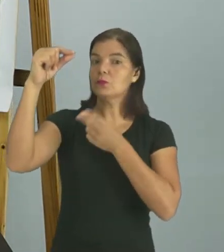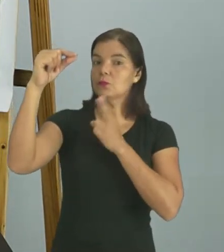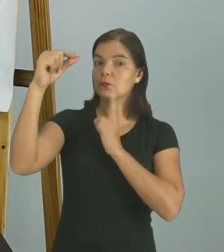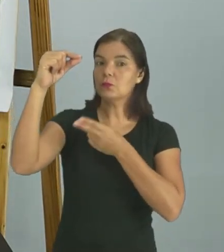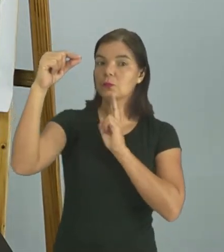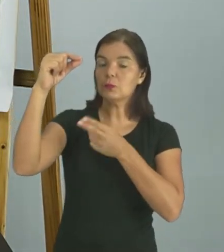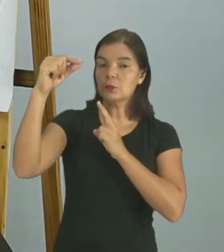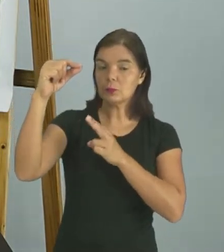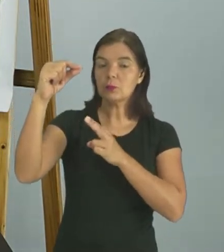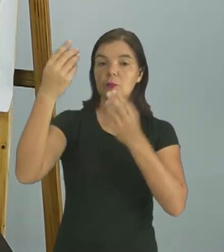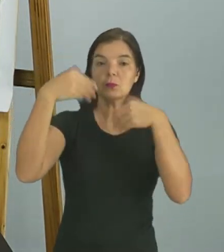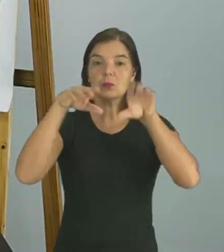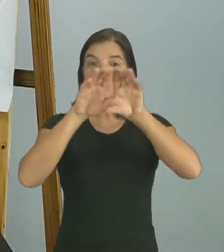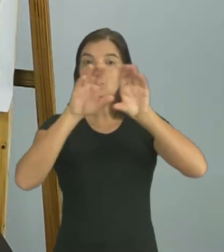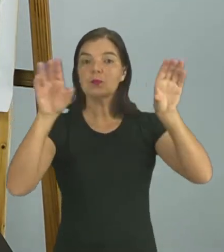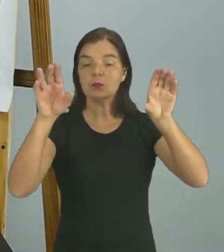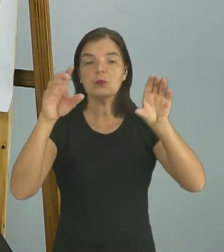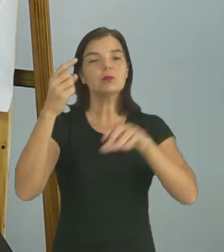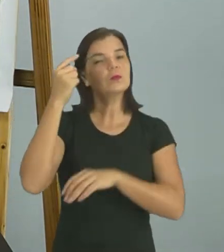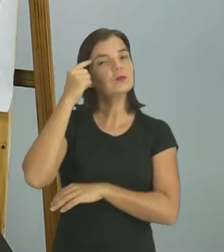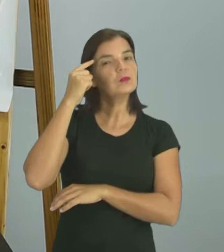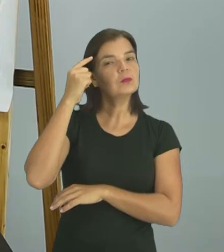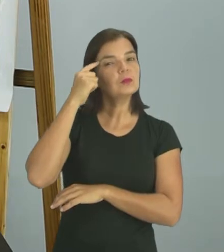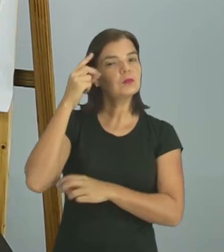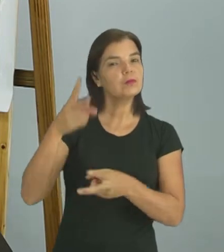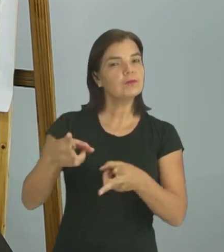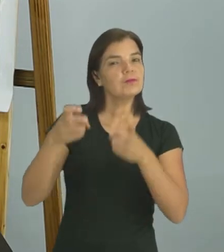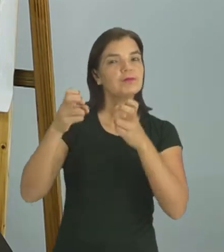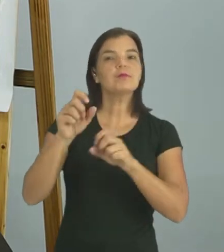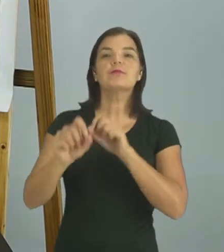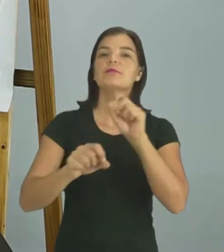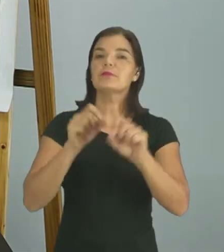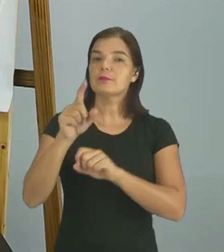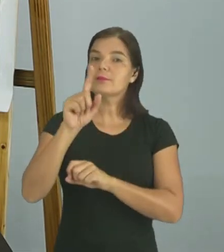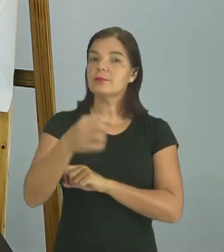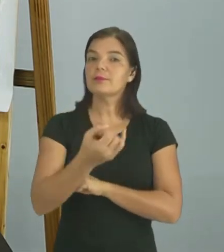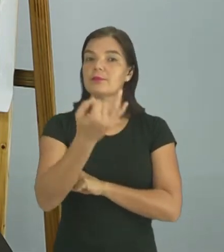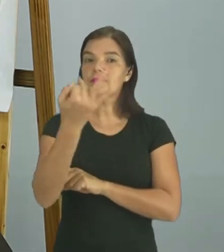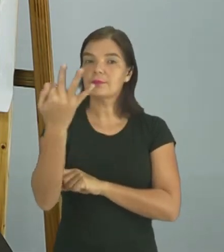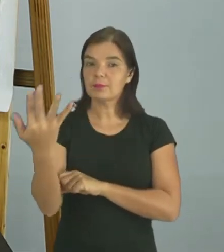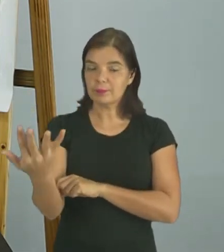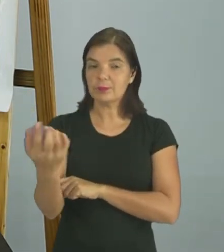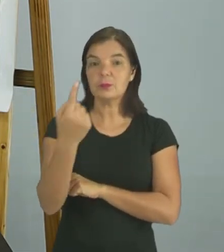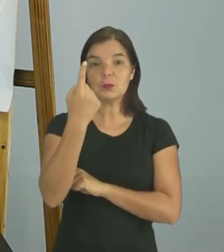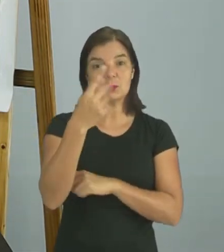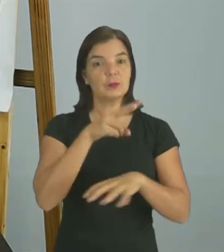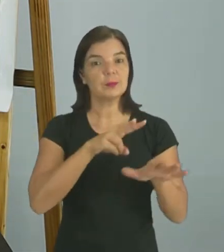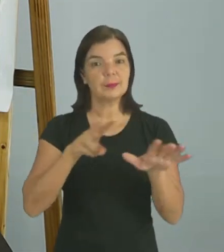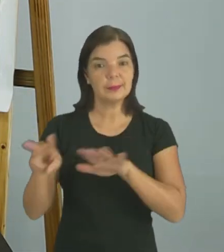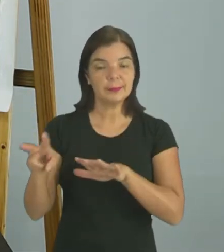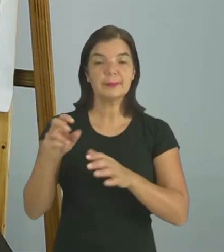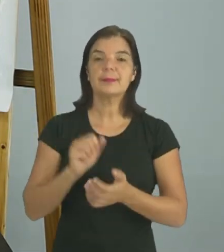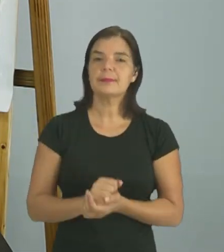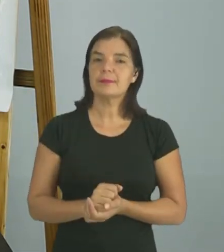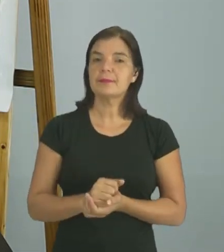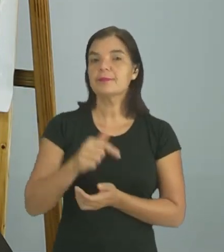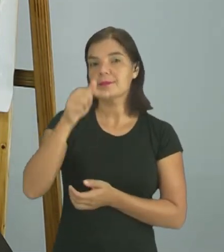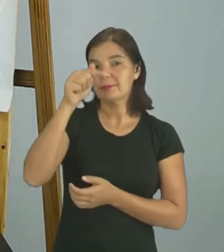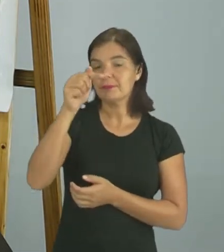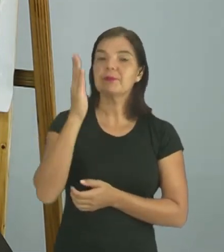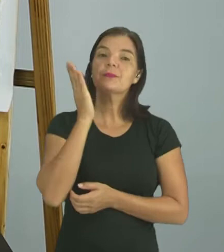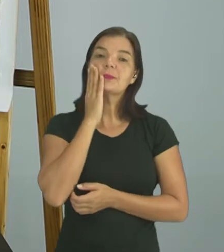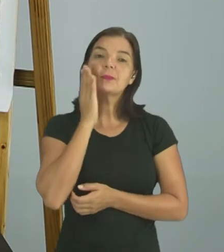formato, ficava no céu, ele imaginou, ele percebeu que era a quantidade de uma semana, de 7